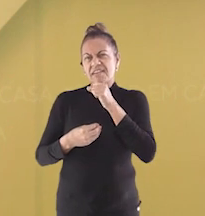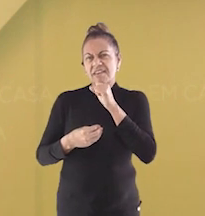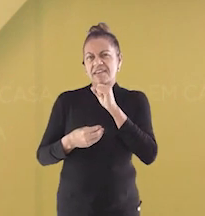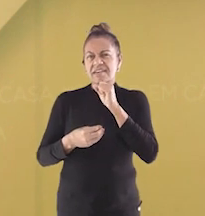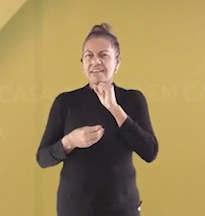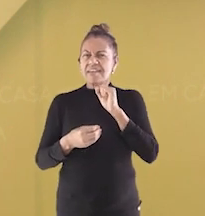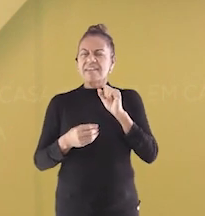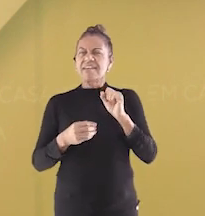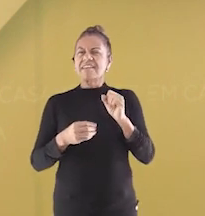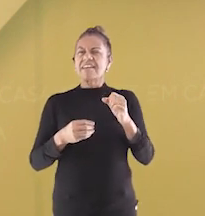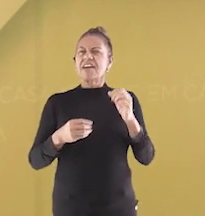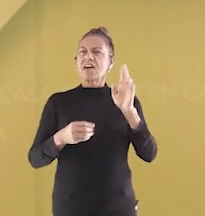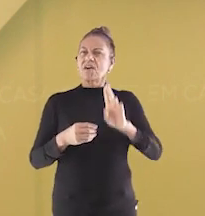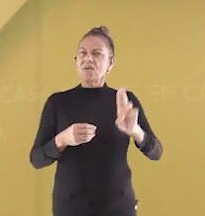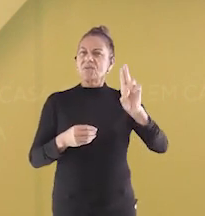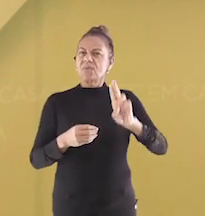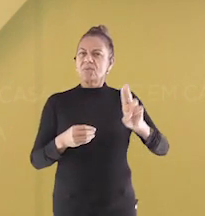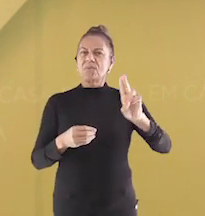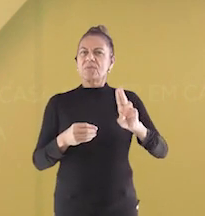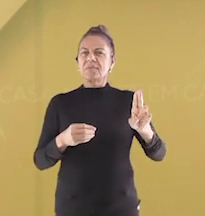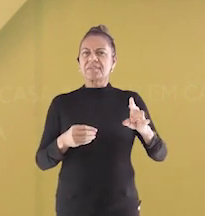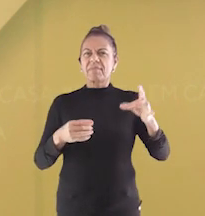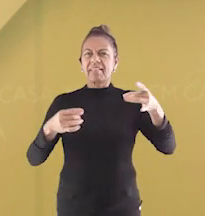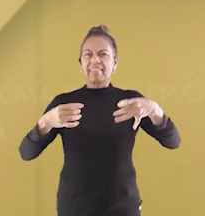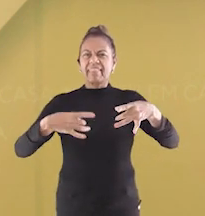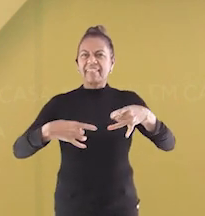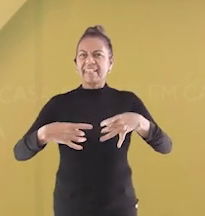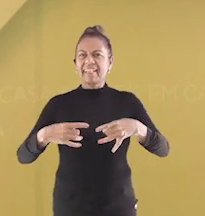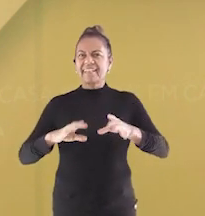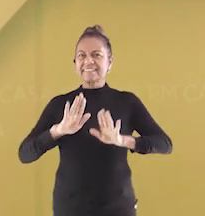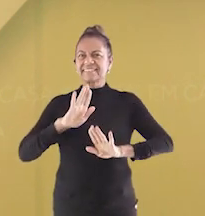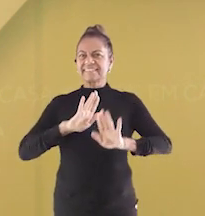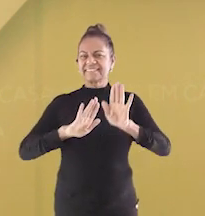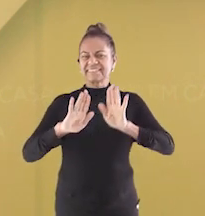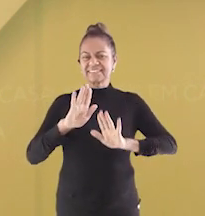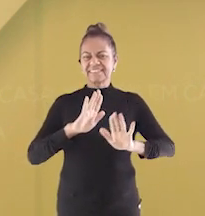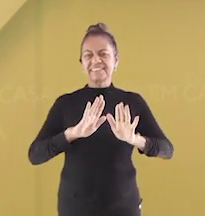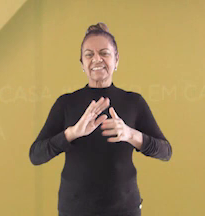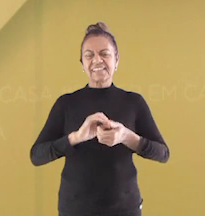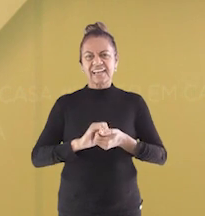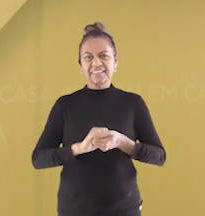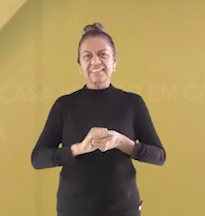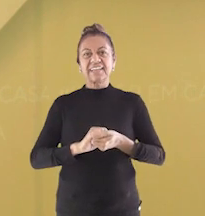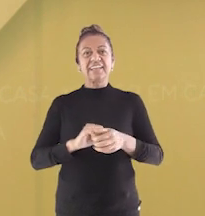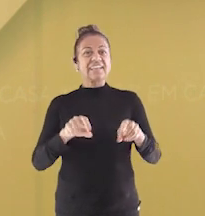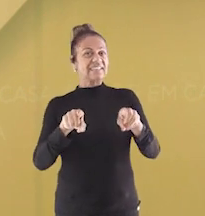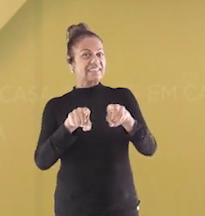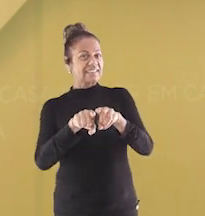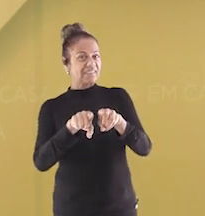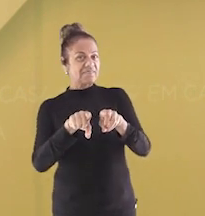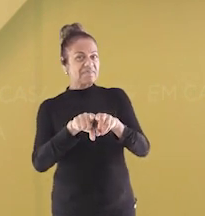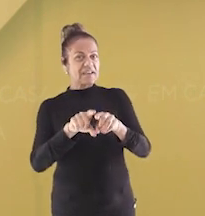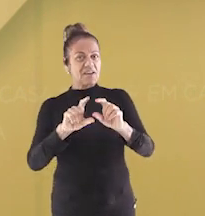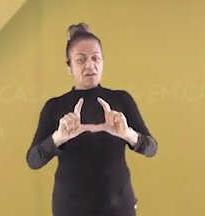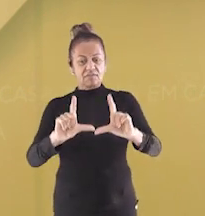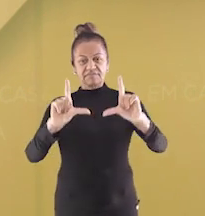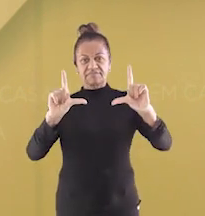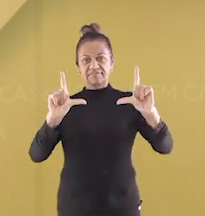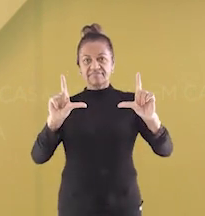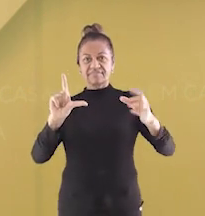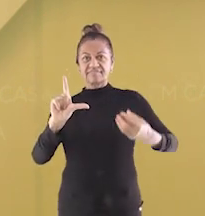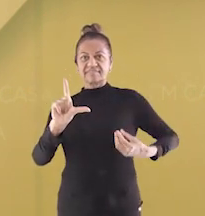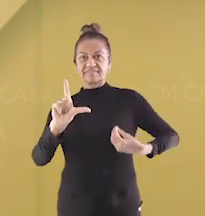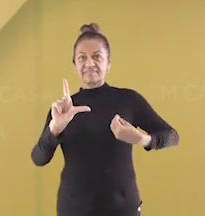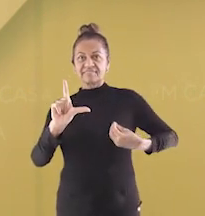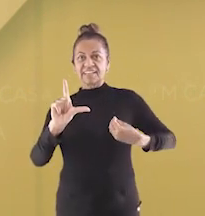nada. Além de pegar o material, aproveite para marcar a sua presença apontando a câmera de um celular para o